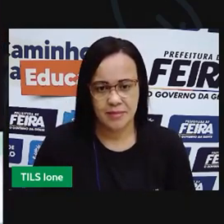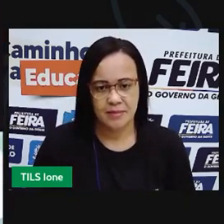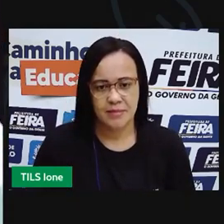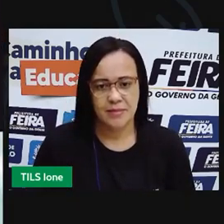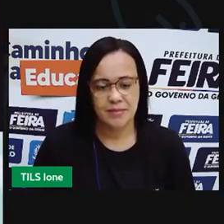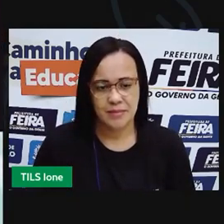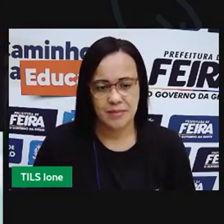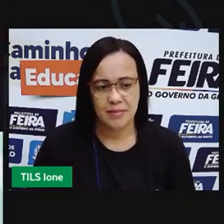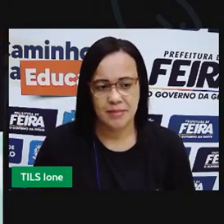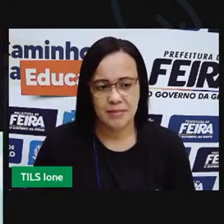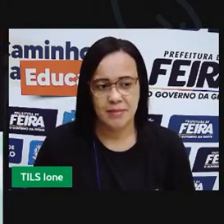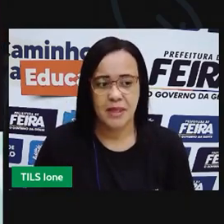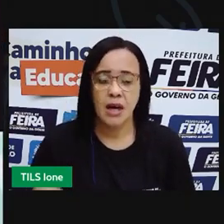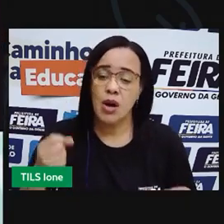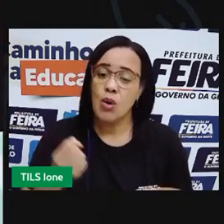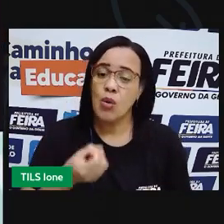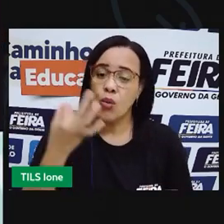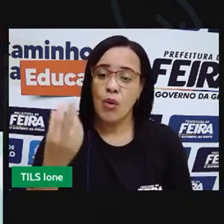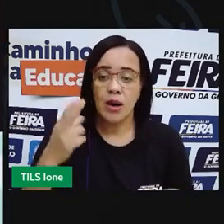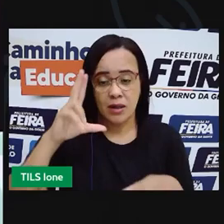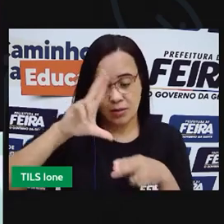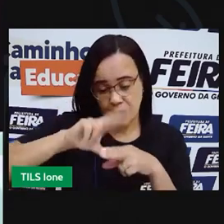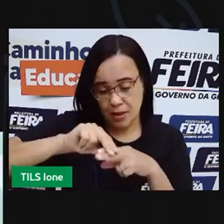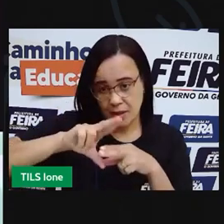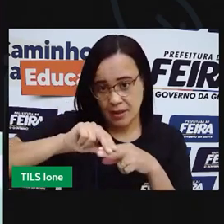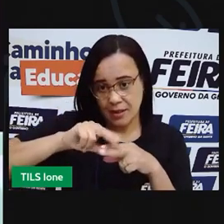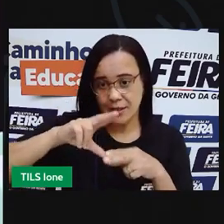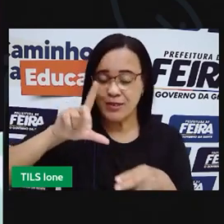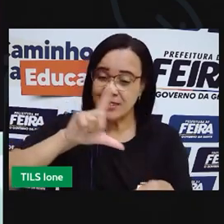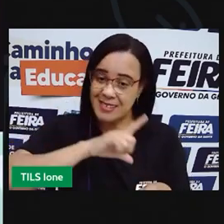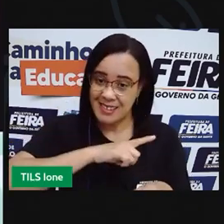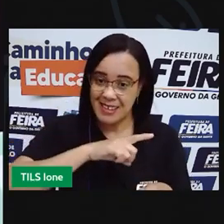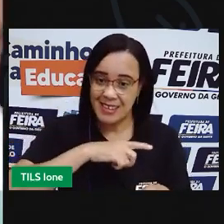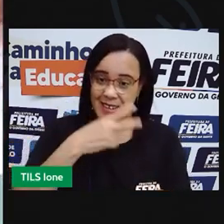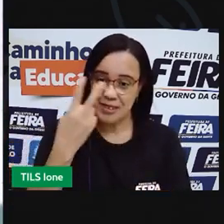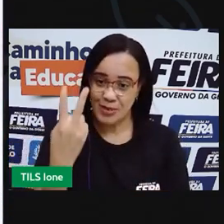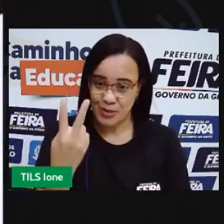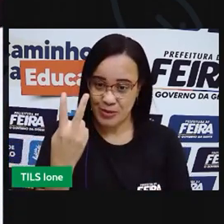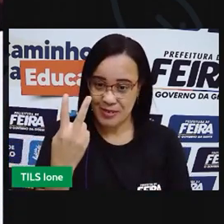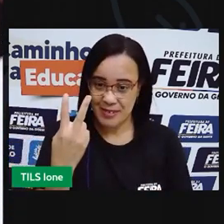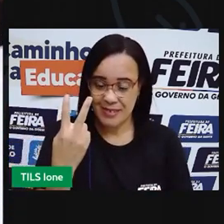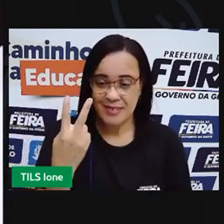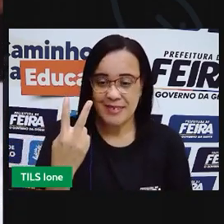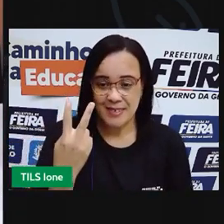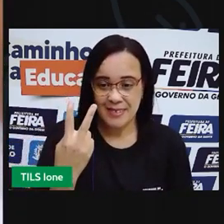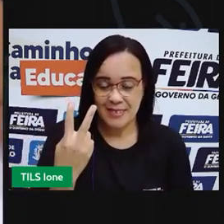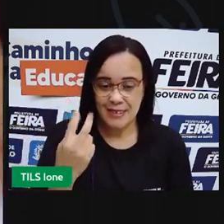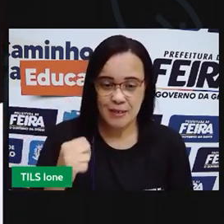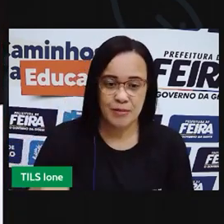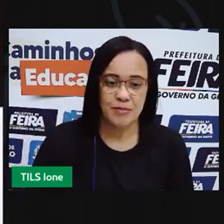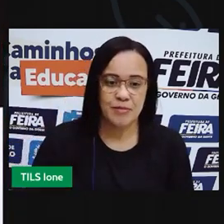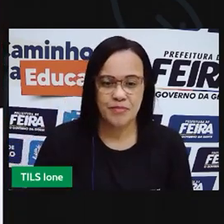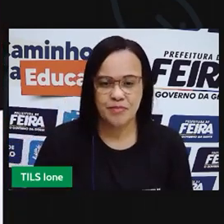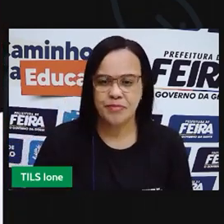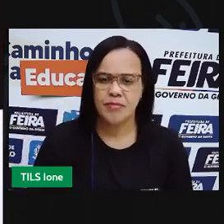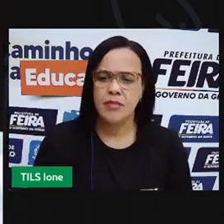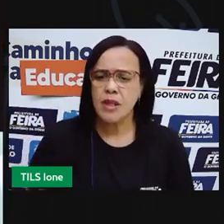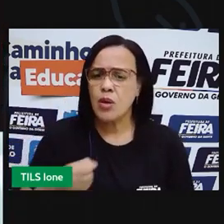É a quantidade de pregadores que eu tenho. Dois. Agora eu quero saber